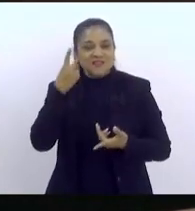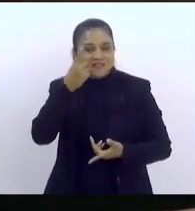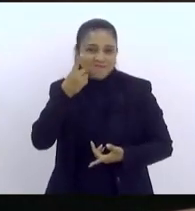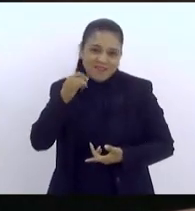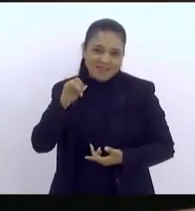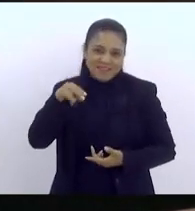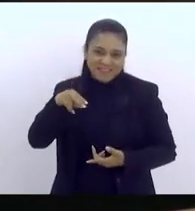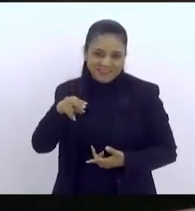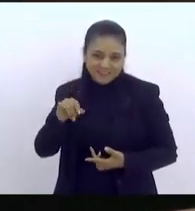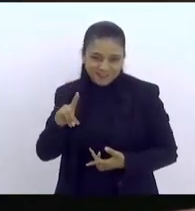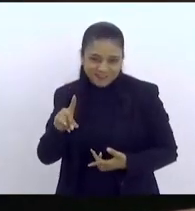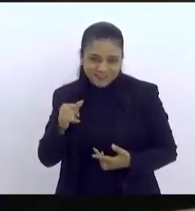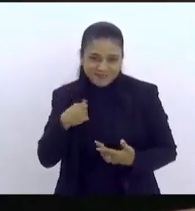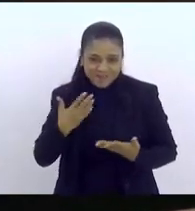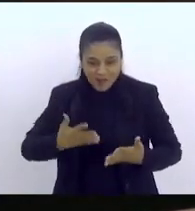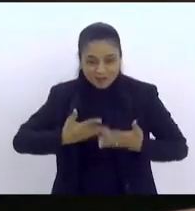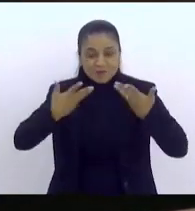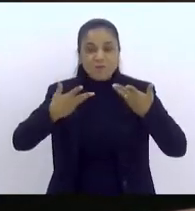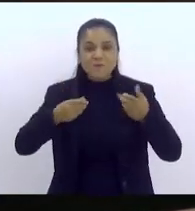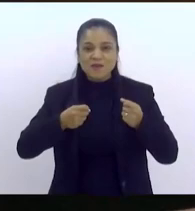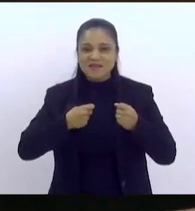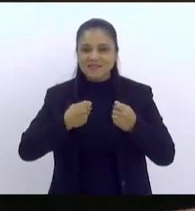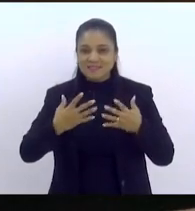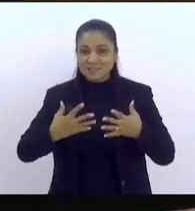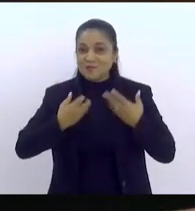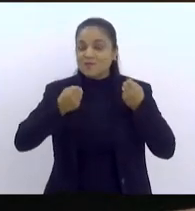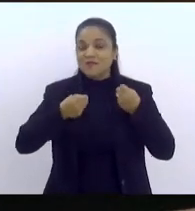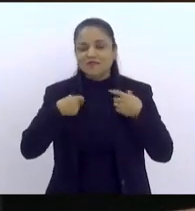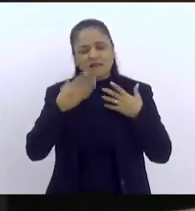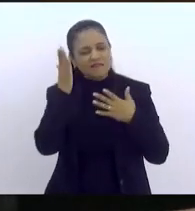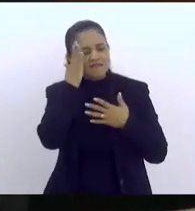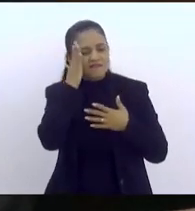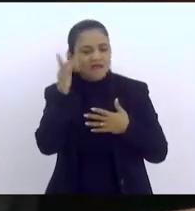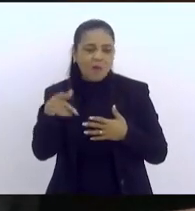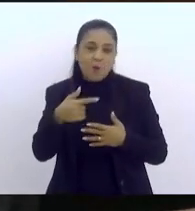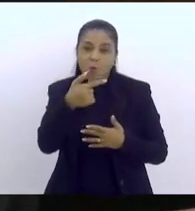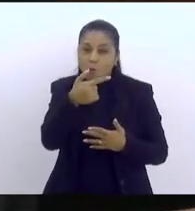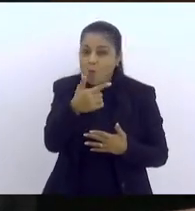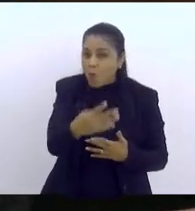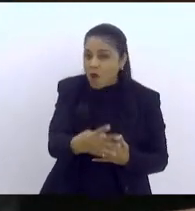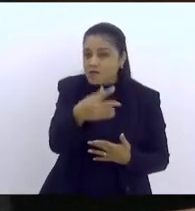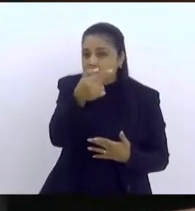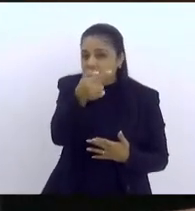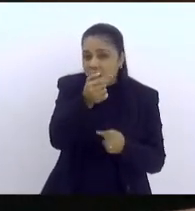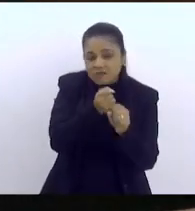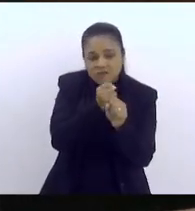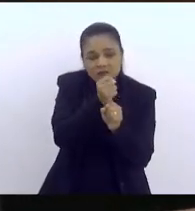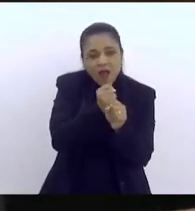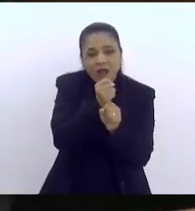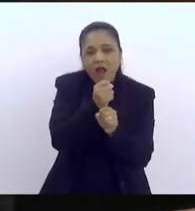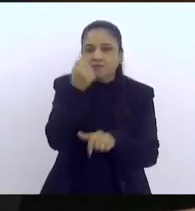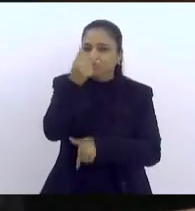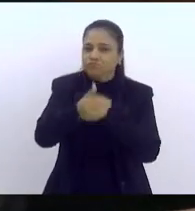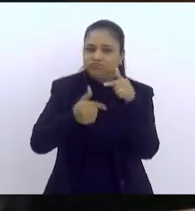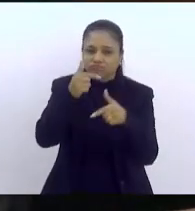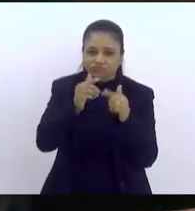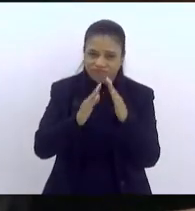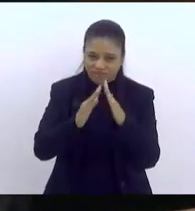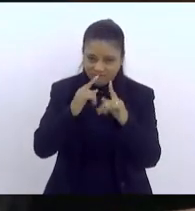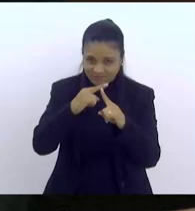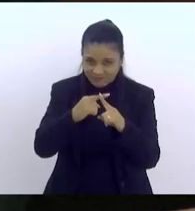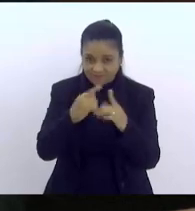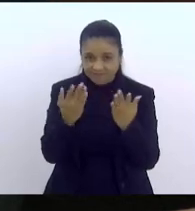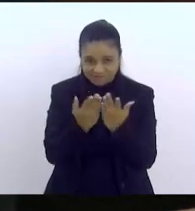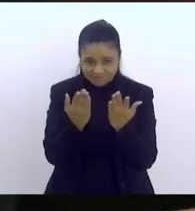ela sabe que exercemos o ministério há 47 anos, ela nos homenageia nessa